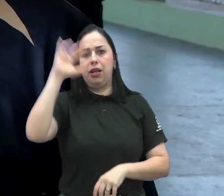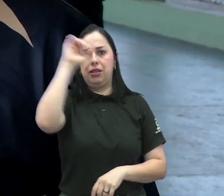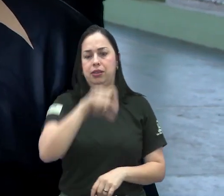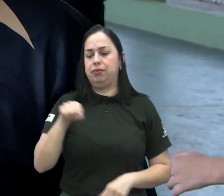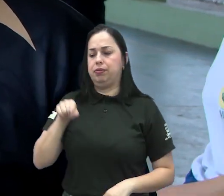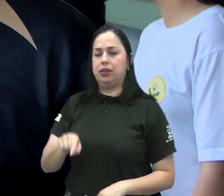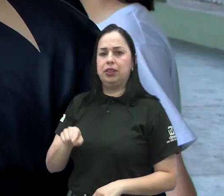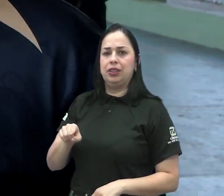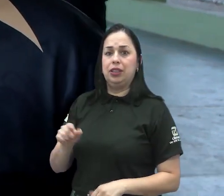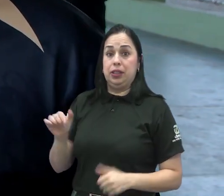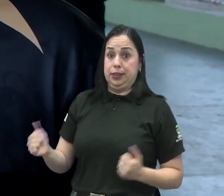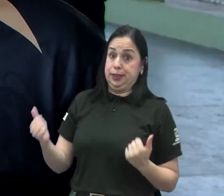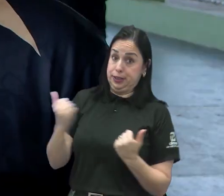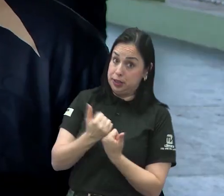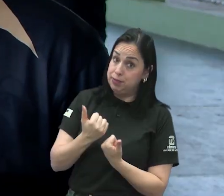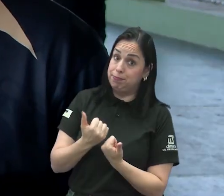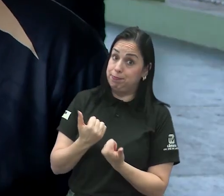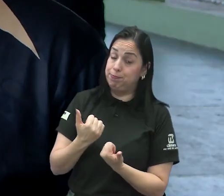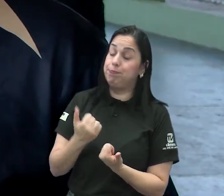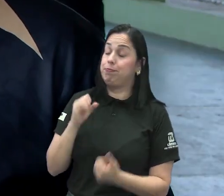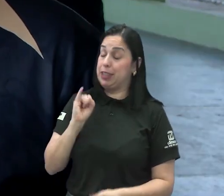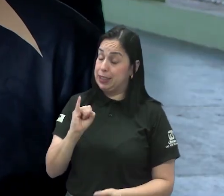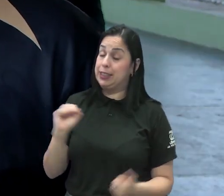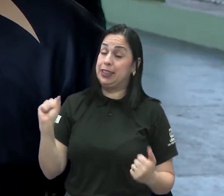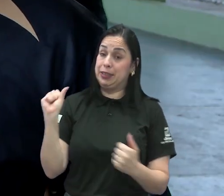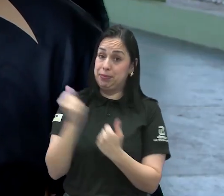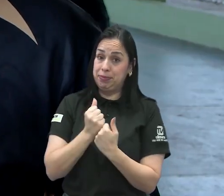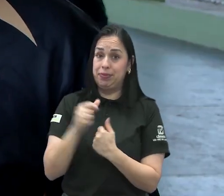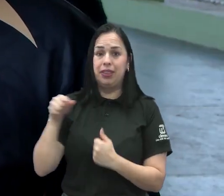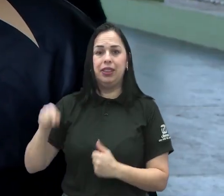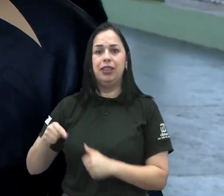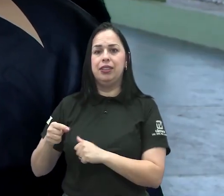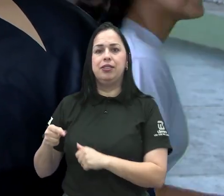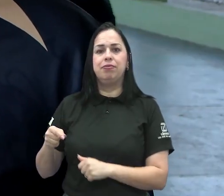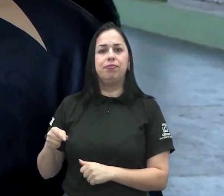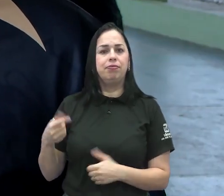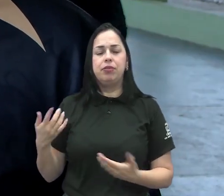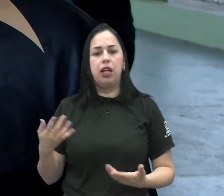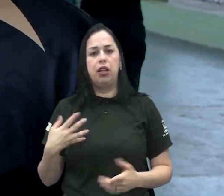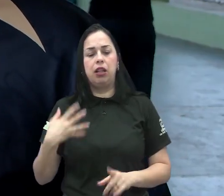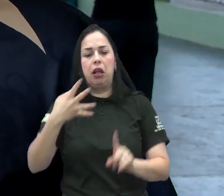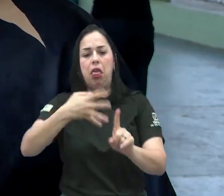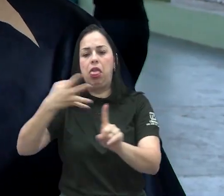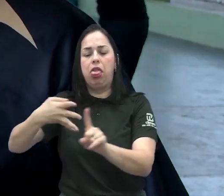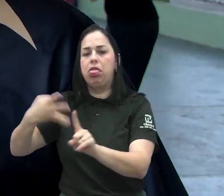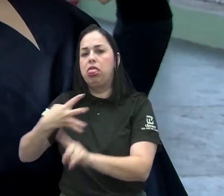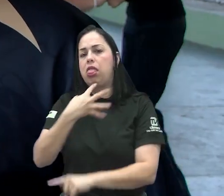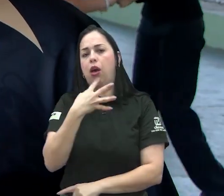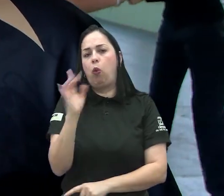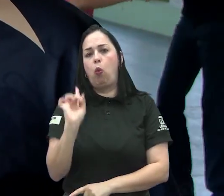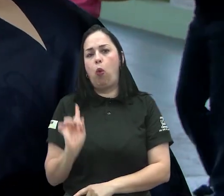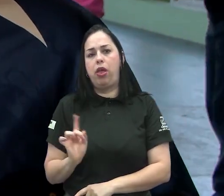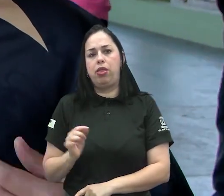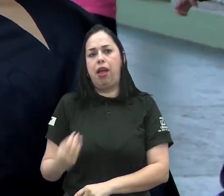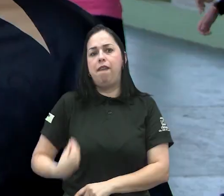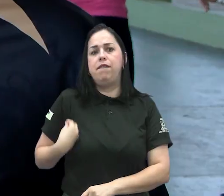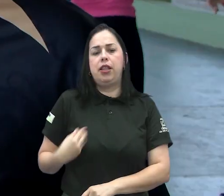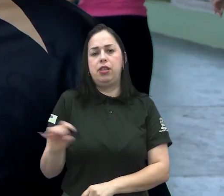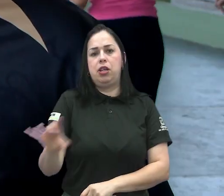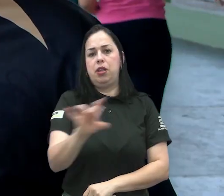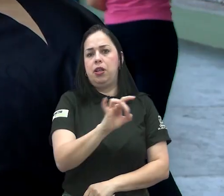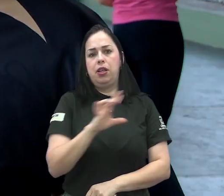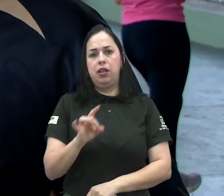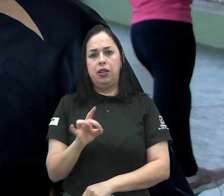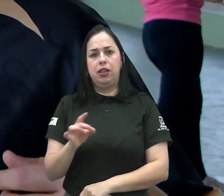aprender. Indiferente se fosse substituída pela tecnologia, a tecnologia não poderia saber como que é cada um, como que é a vida de